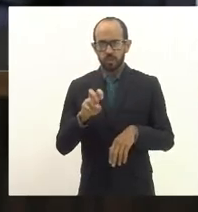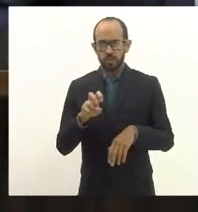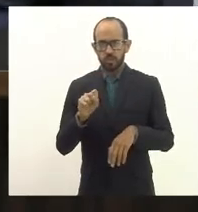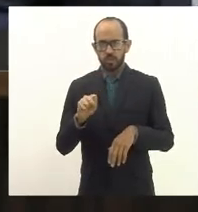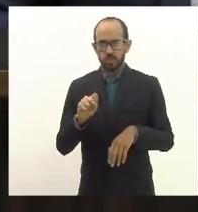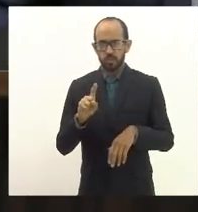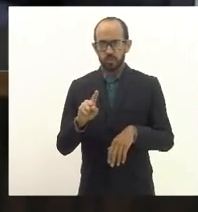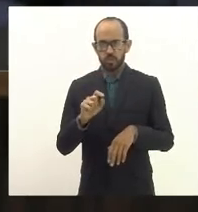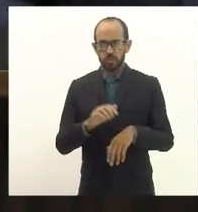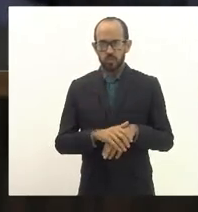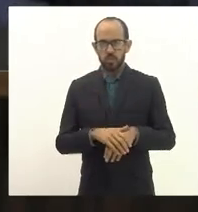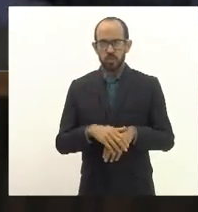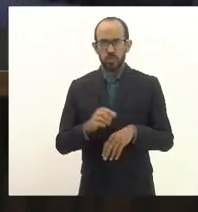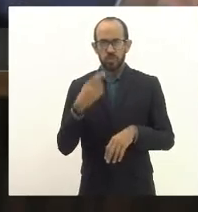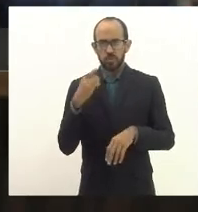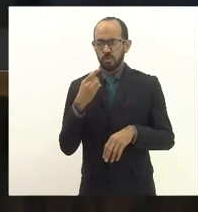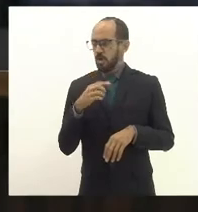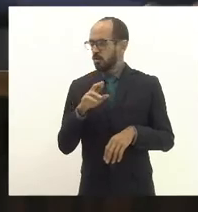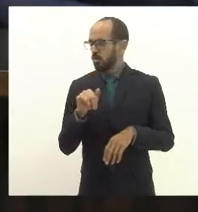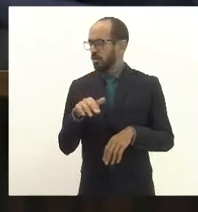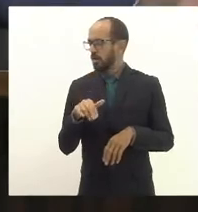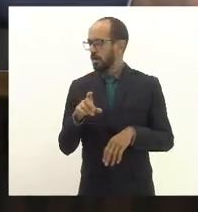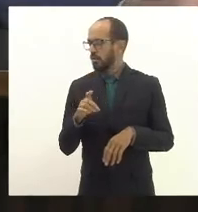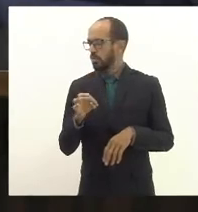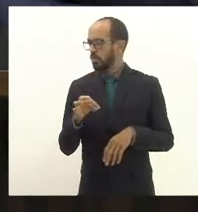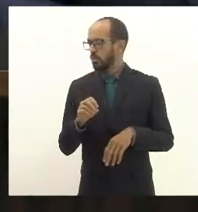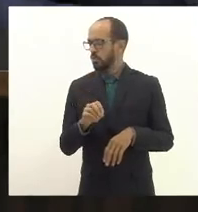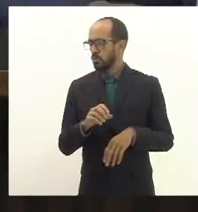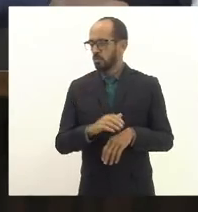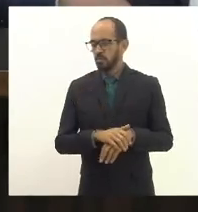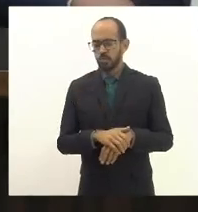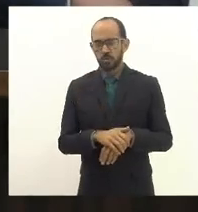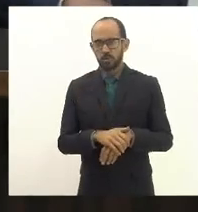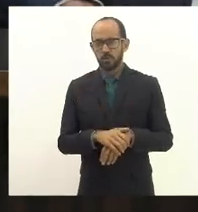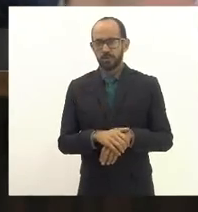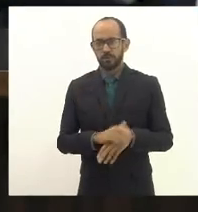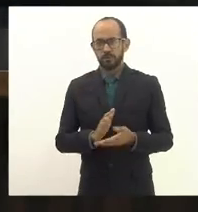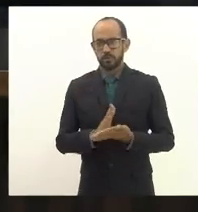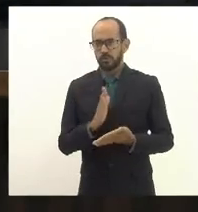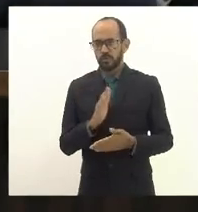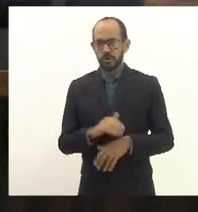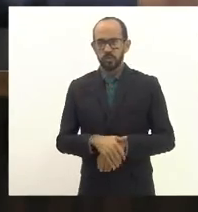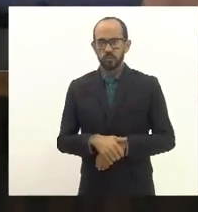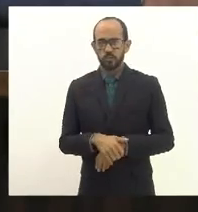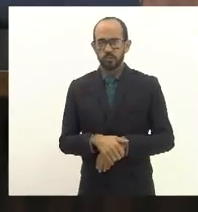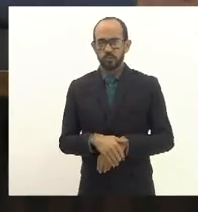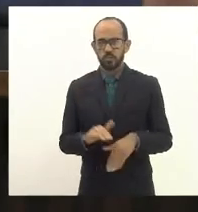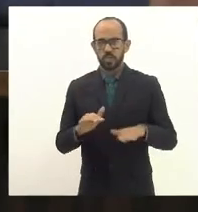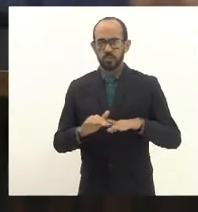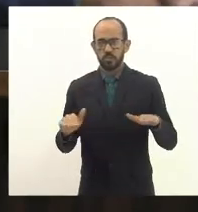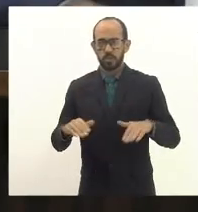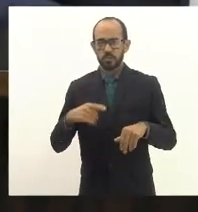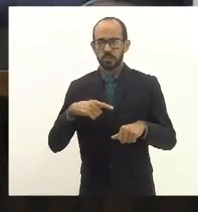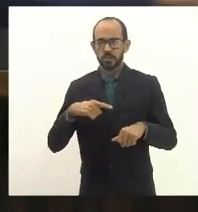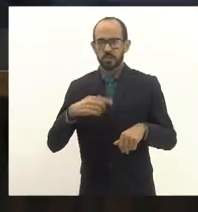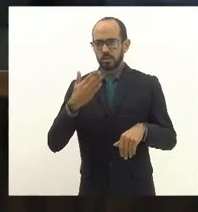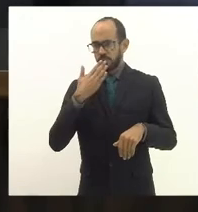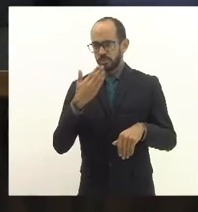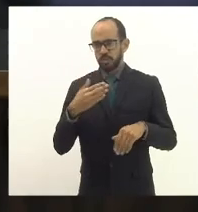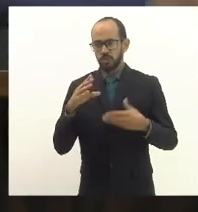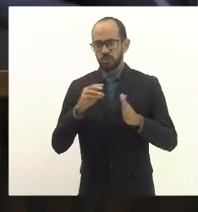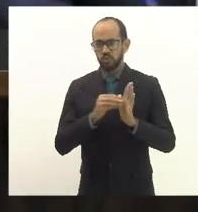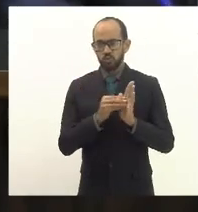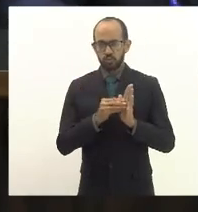4581. Deputado Renato Zaca. Senhores que aprovam, permaneçam como estão, aprovada. Há sobre a mesa requerimentos de